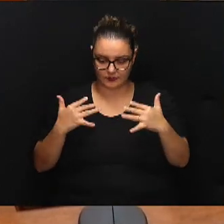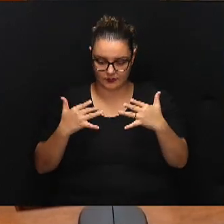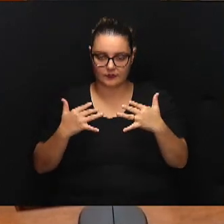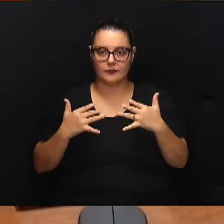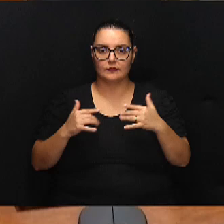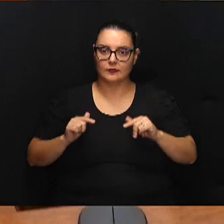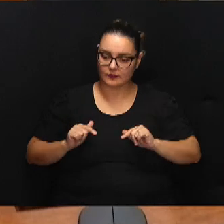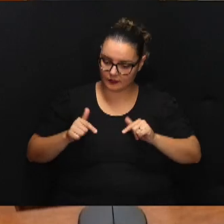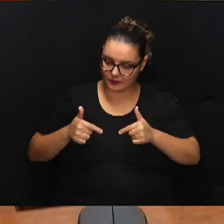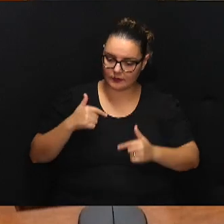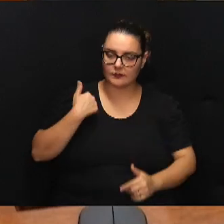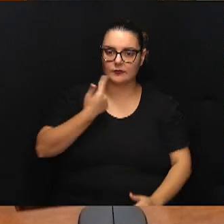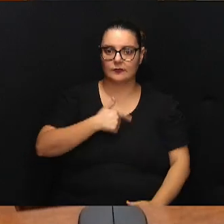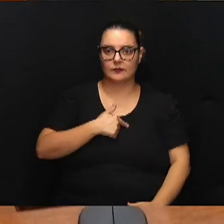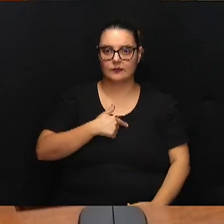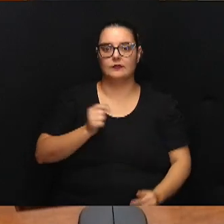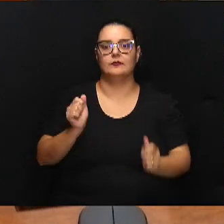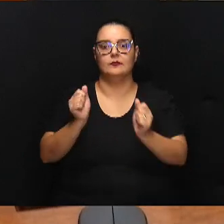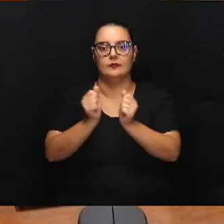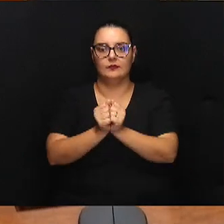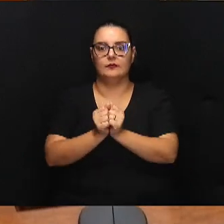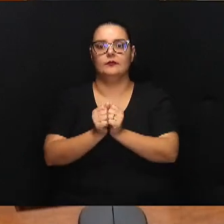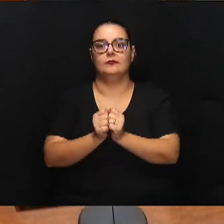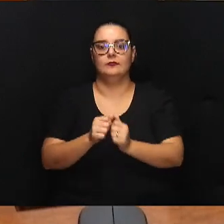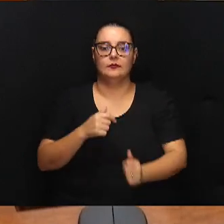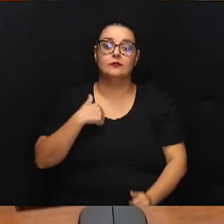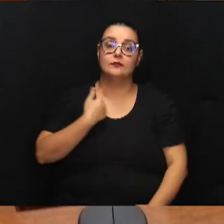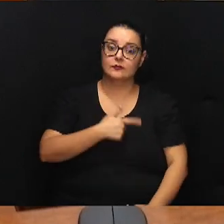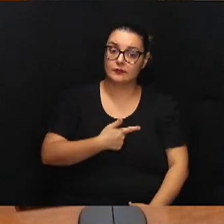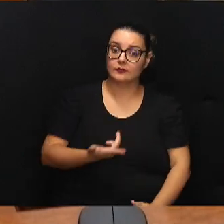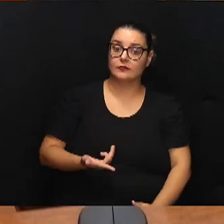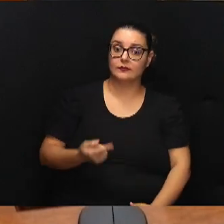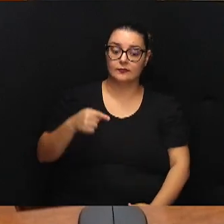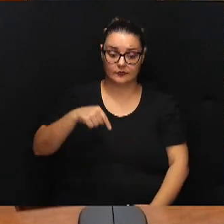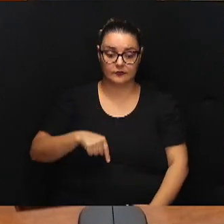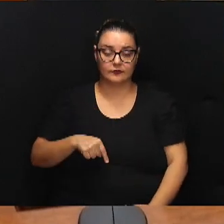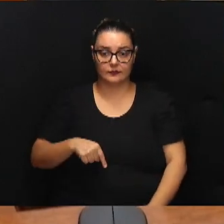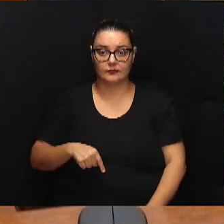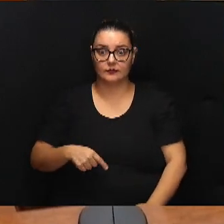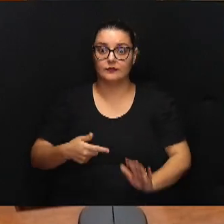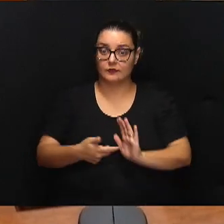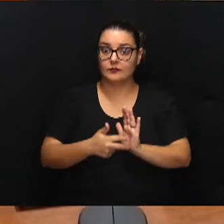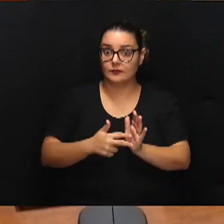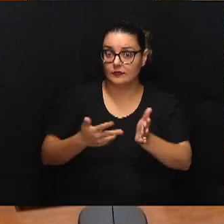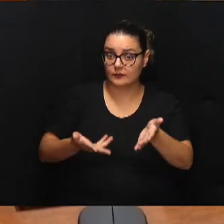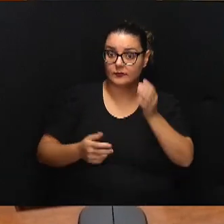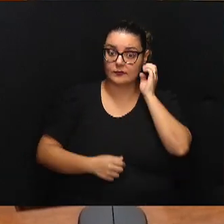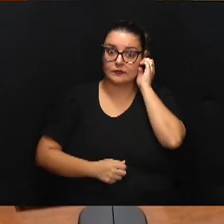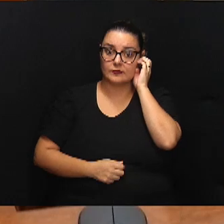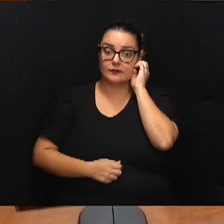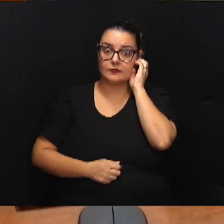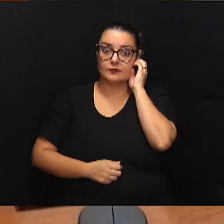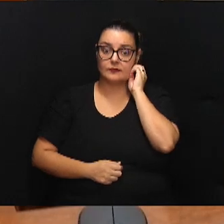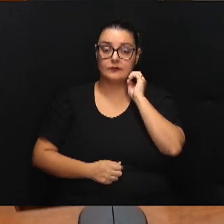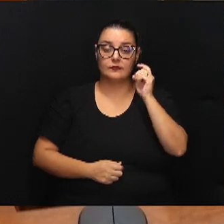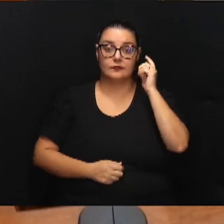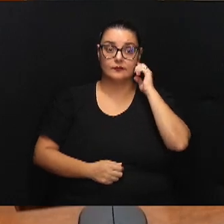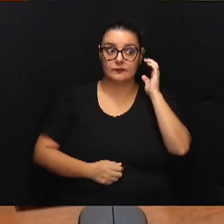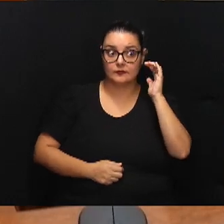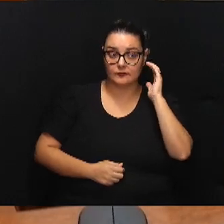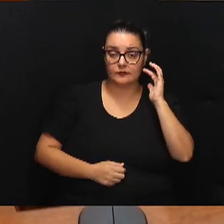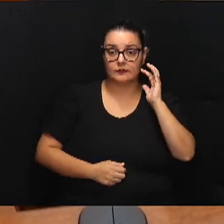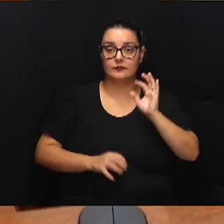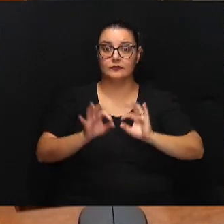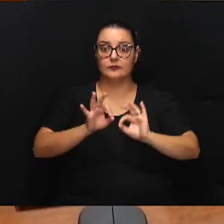lutar por nós, por estar junto conosco, né? E a gente está aqui muito nesse sentido de pensar, elaborar